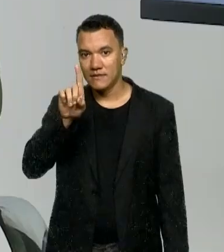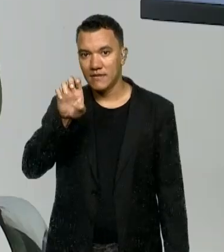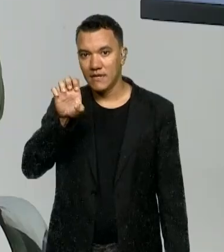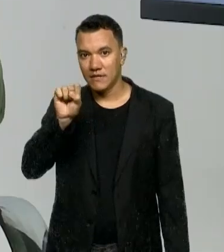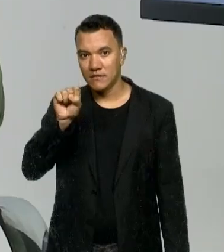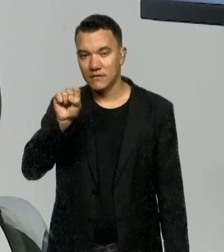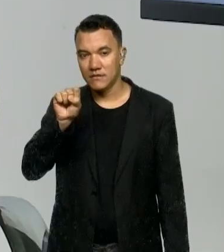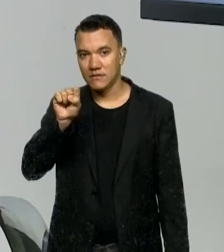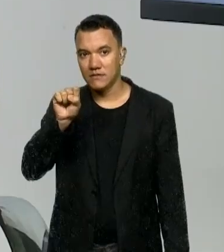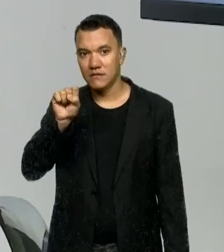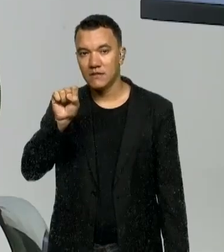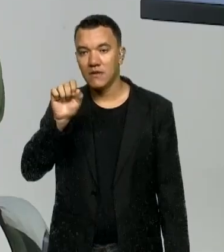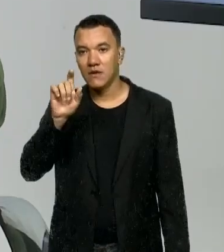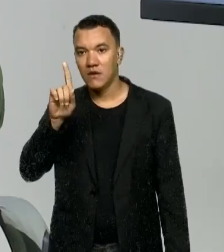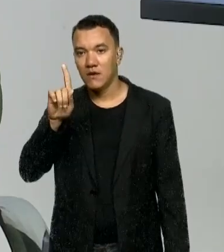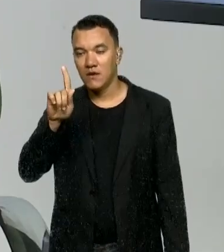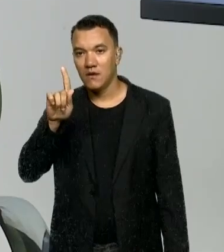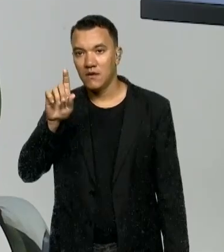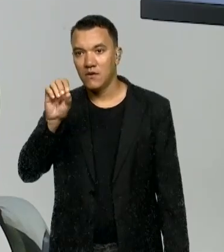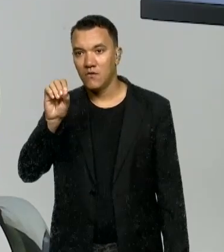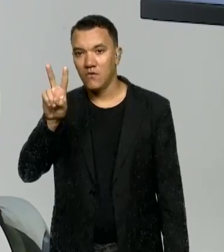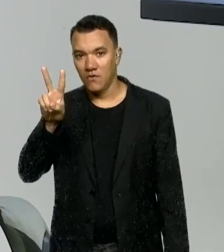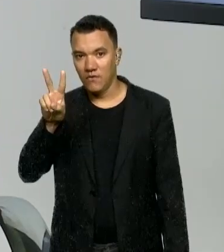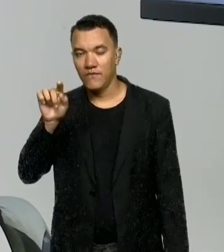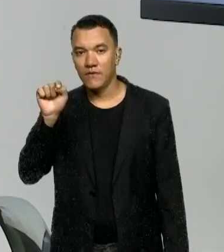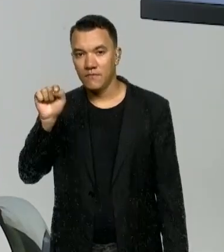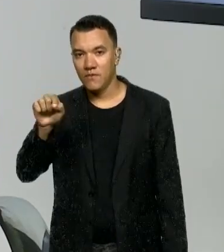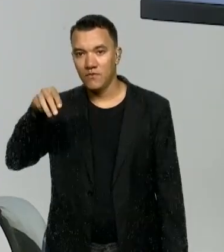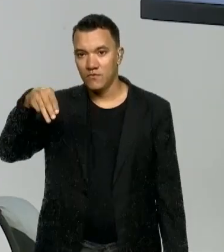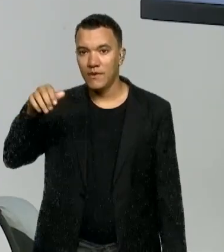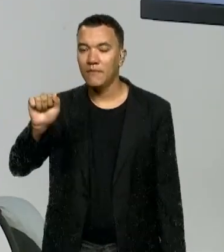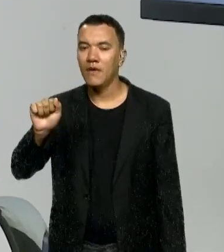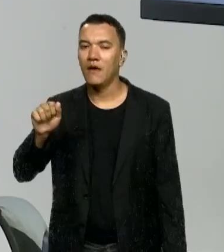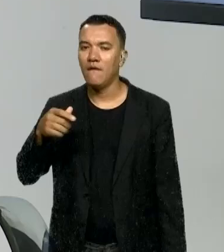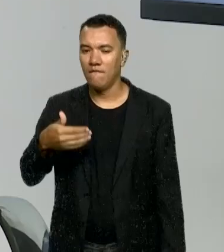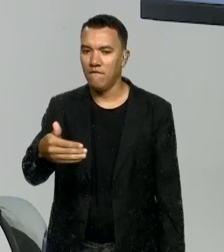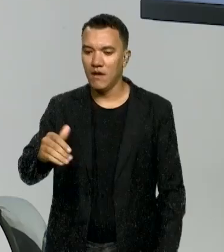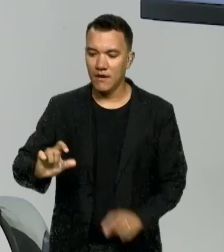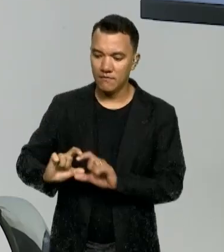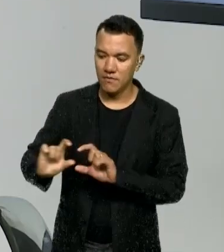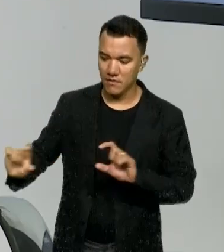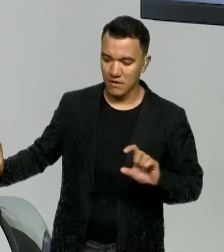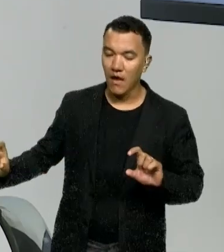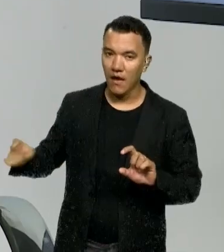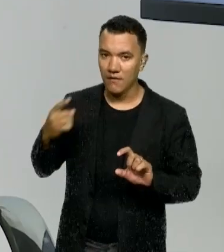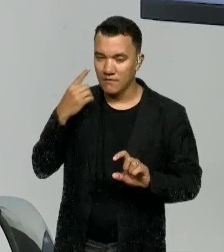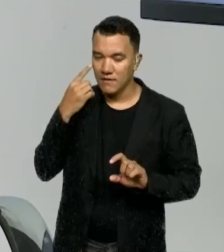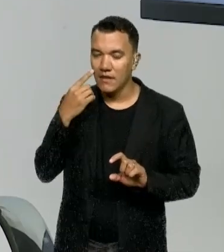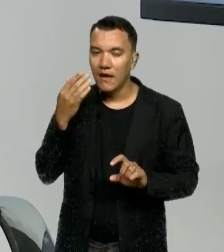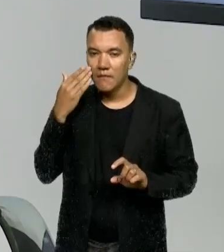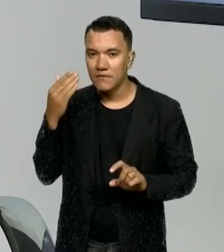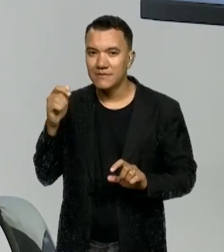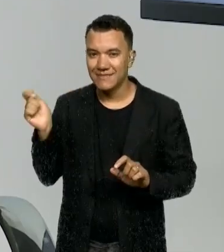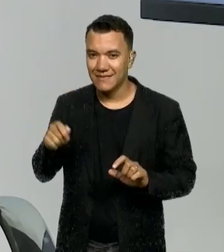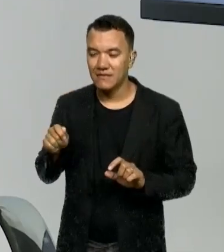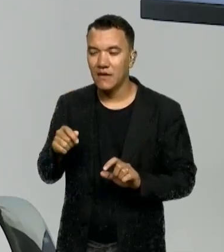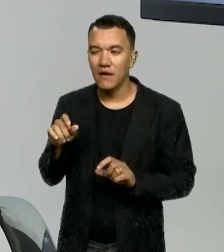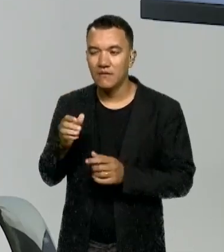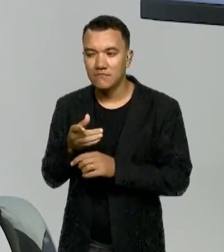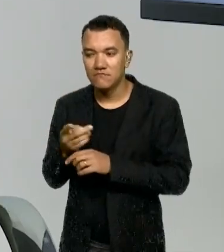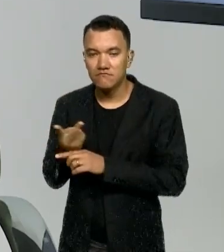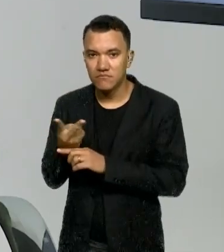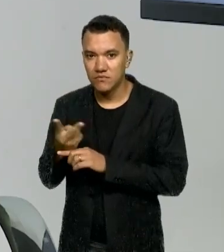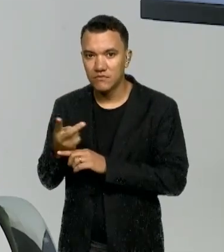@sedes.gov.ma. Dá para colocar até aqui na tarjazinha aqui o endereço para quem não sabe, né, buscar para ter acesso a esse